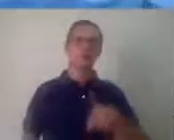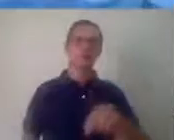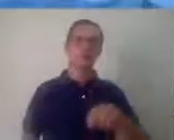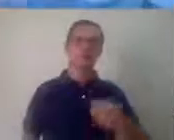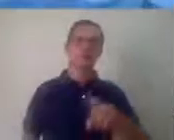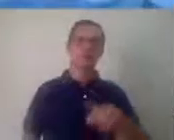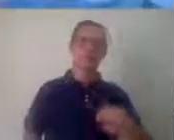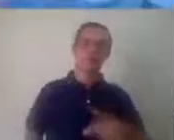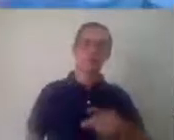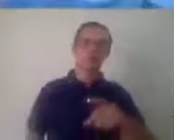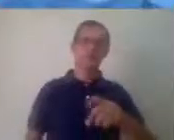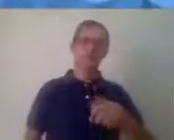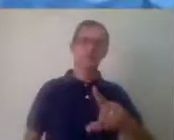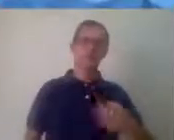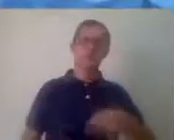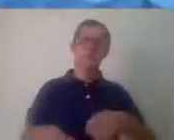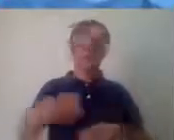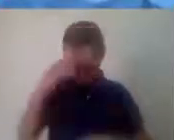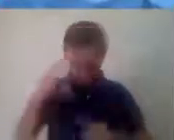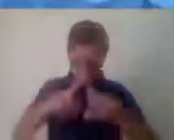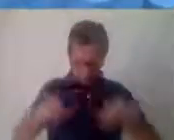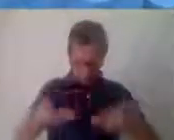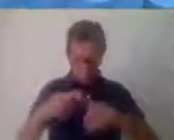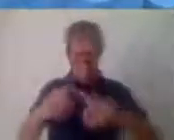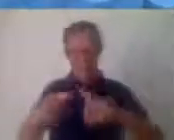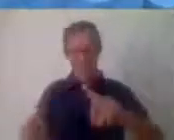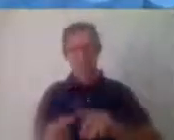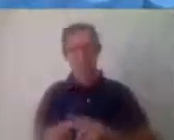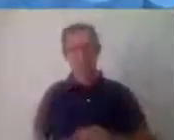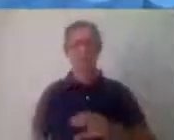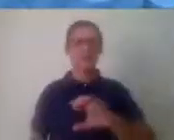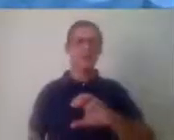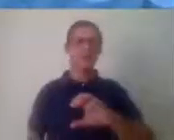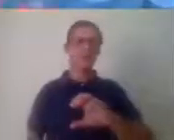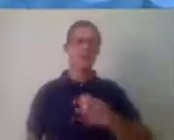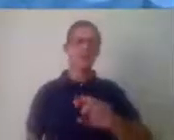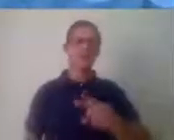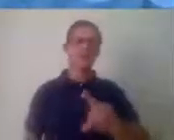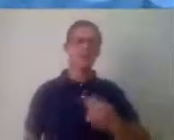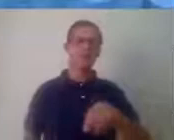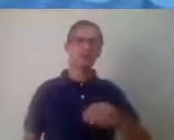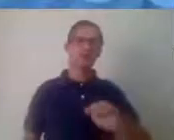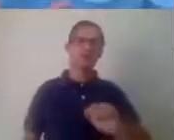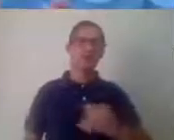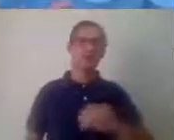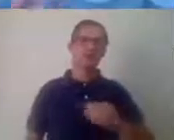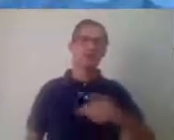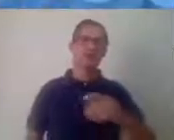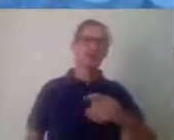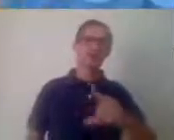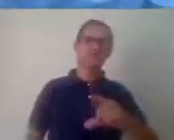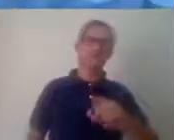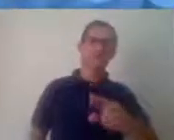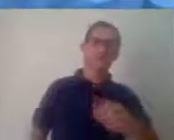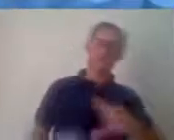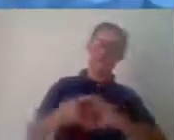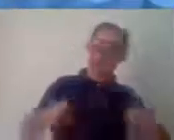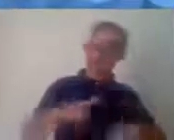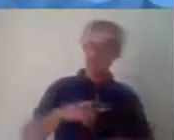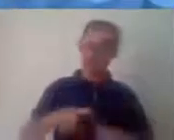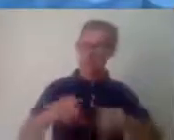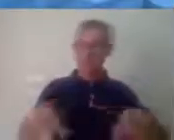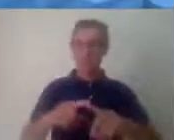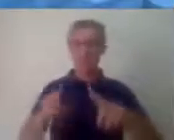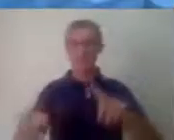uma região circular. Porque a coordenada polar, ela tem essa característica. E aí, quando a gente tem uma região circular, nós podemos